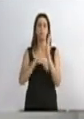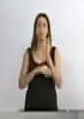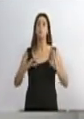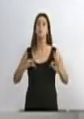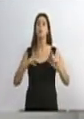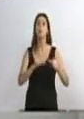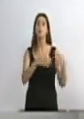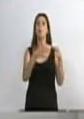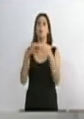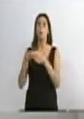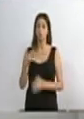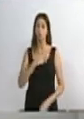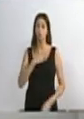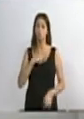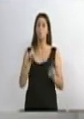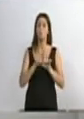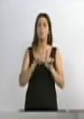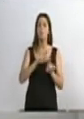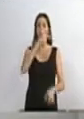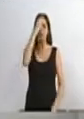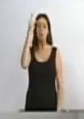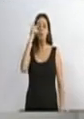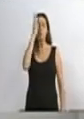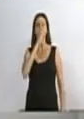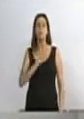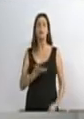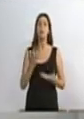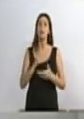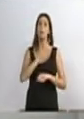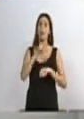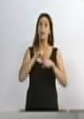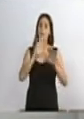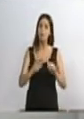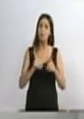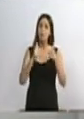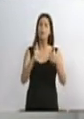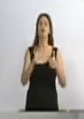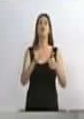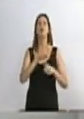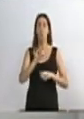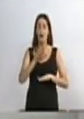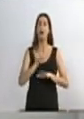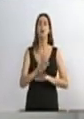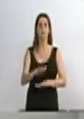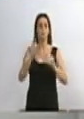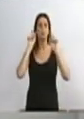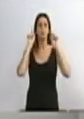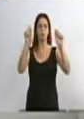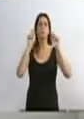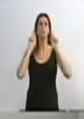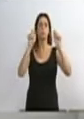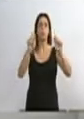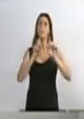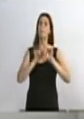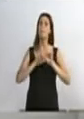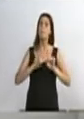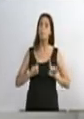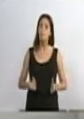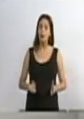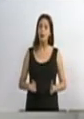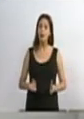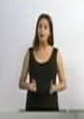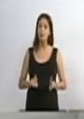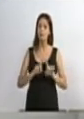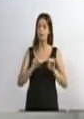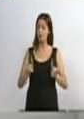Todos, brasileiros que querem um país melhor, vão para as ruas protestar. Mas está